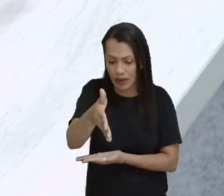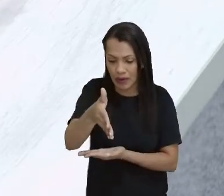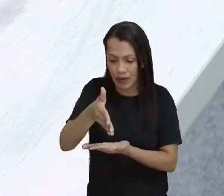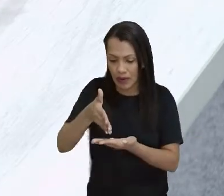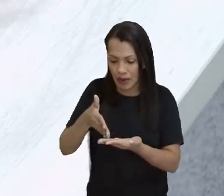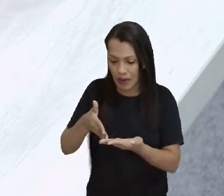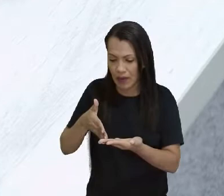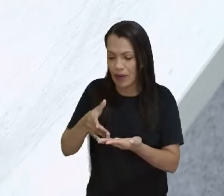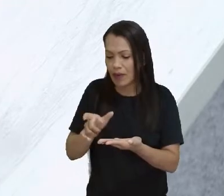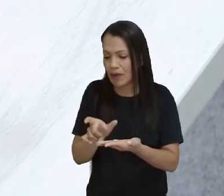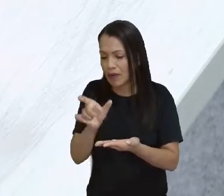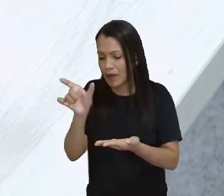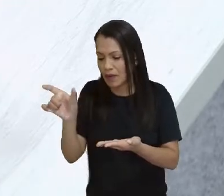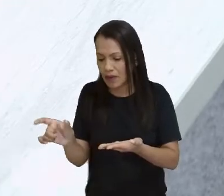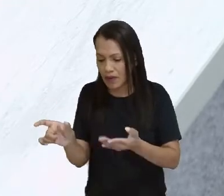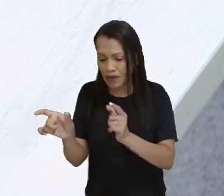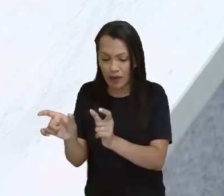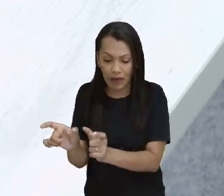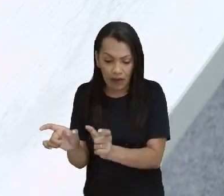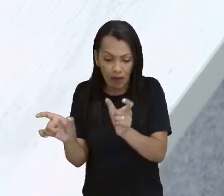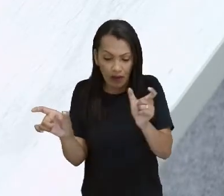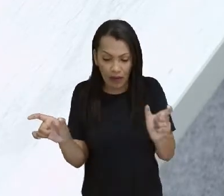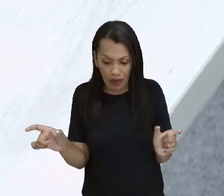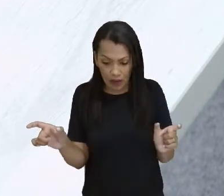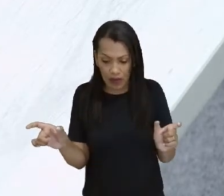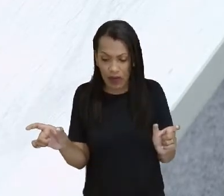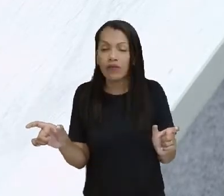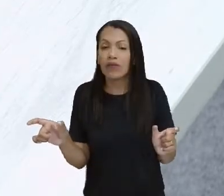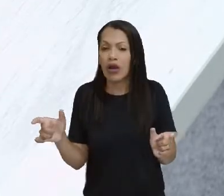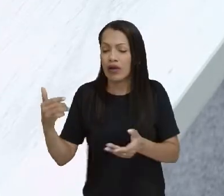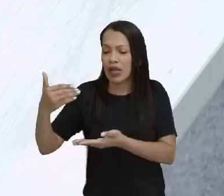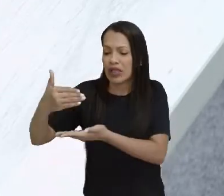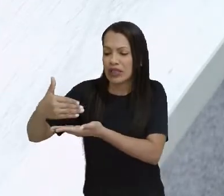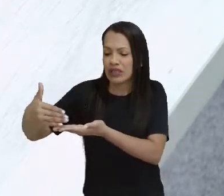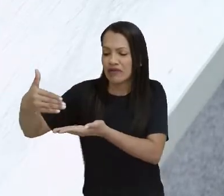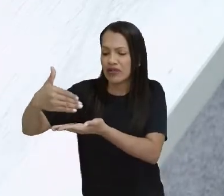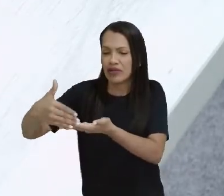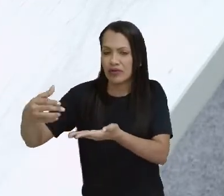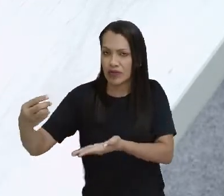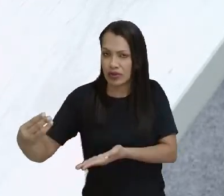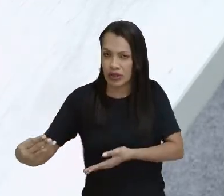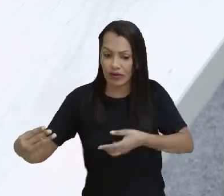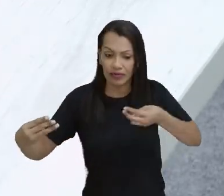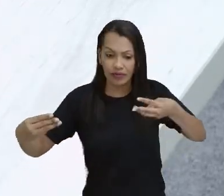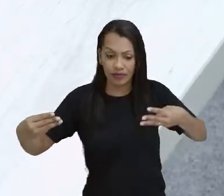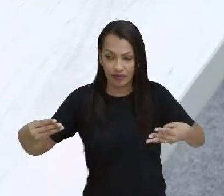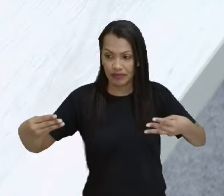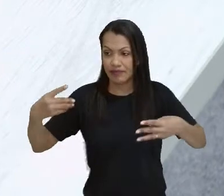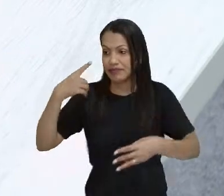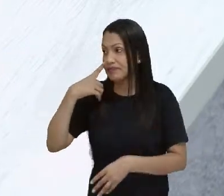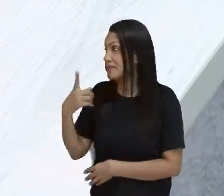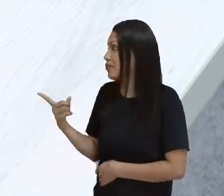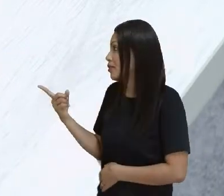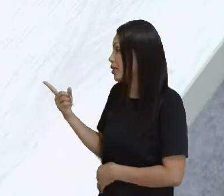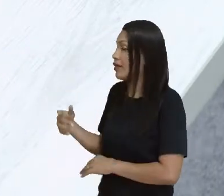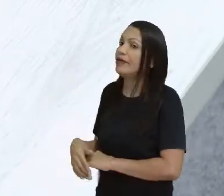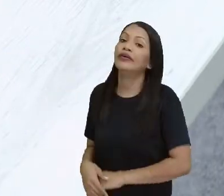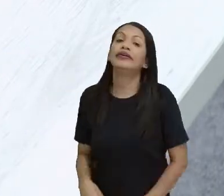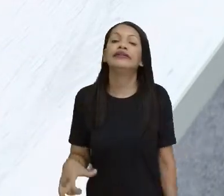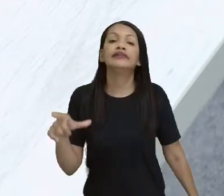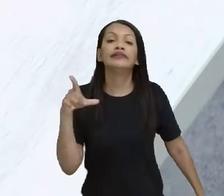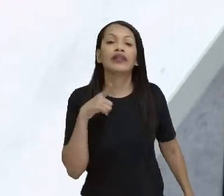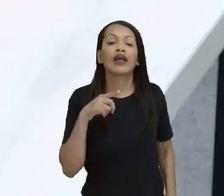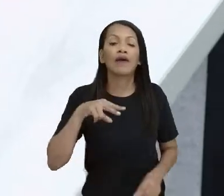eu fico com a metade, ela com a outra. E essa daqui que tem 6, 8 fatias,